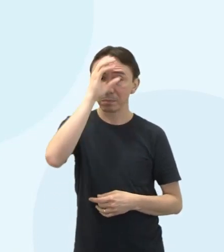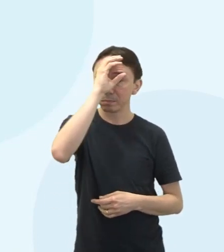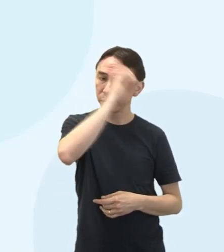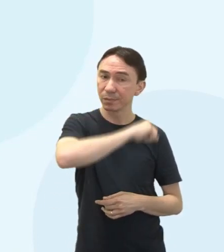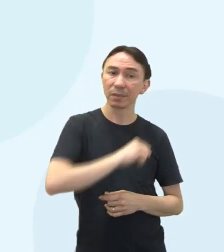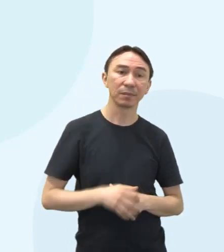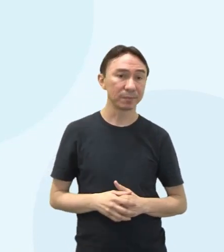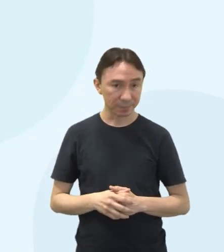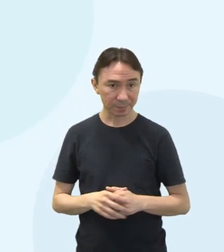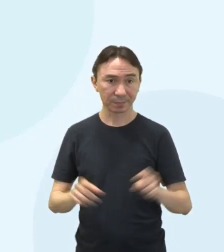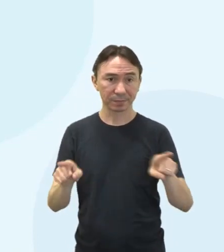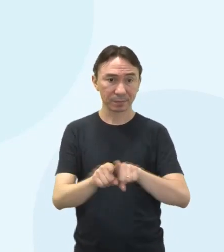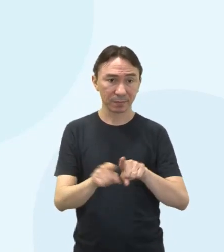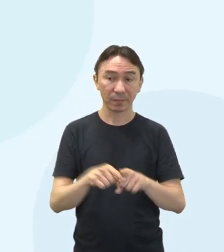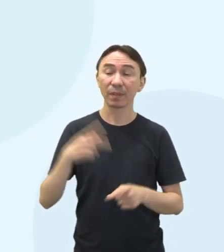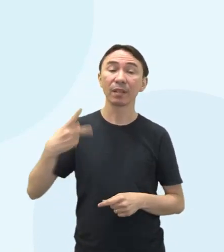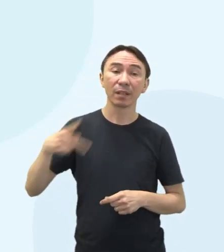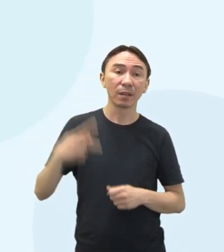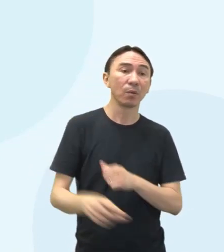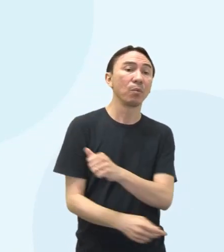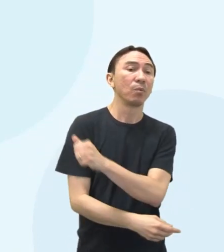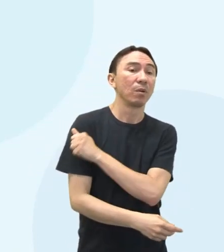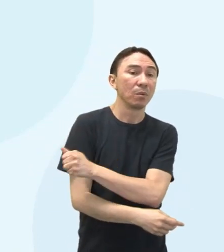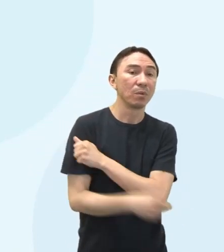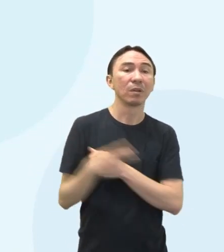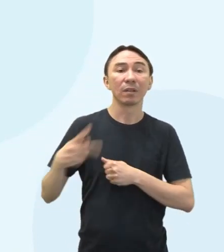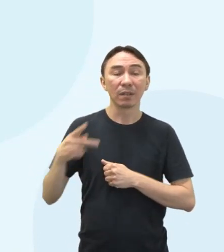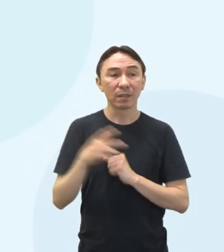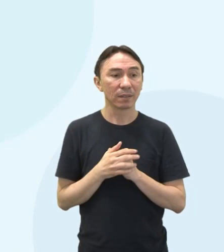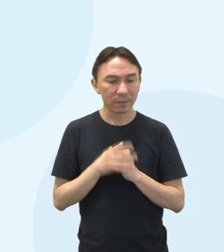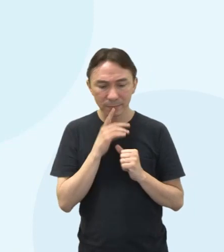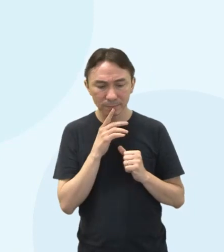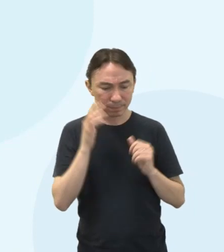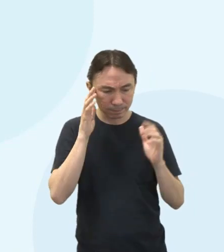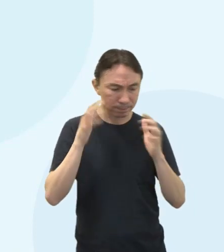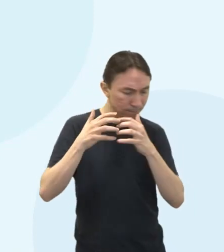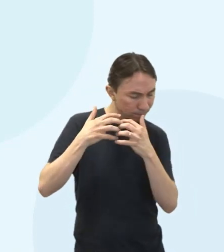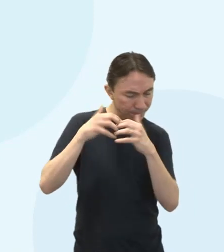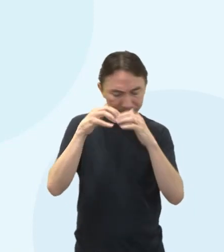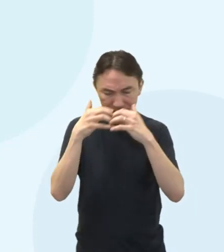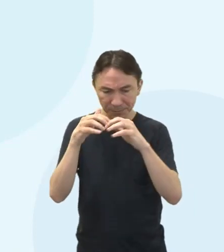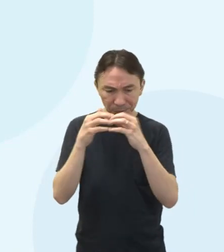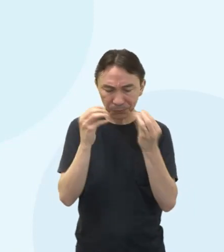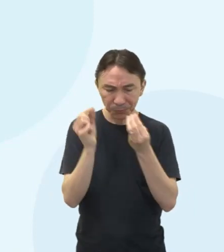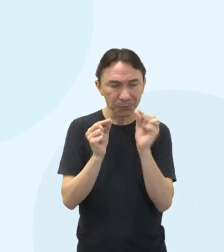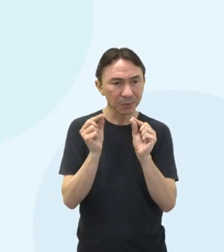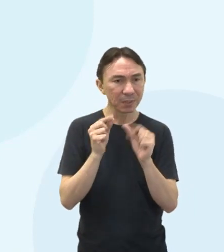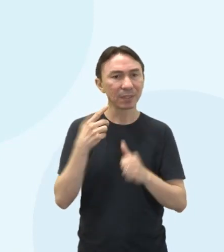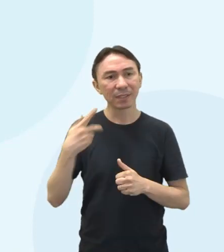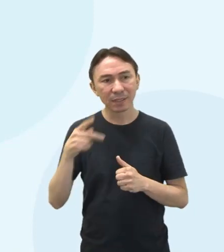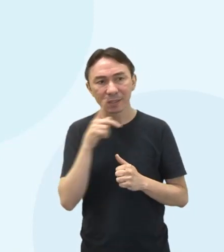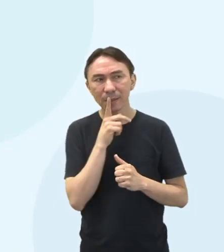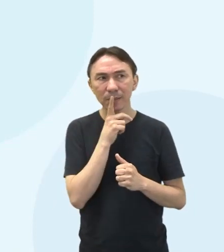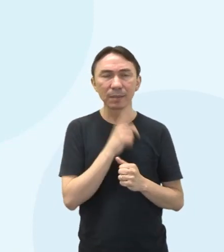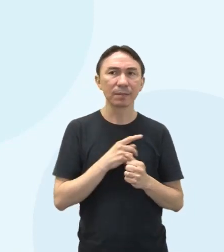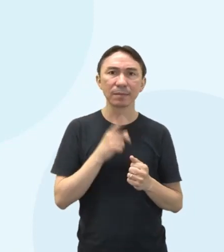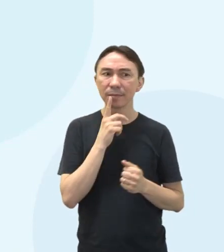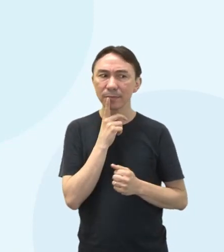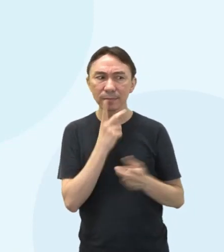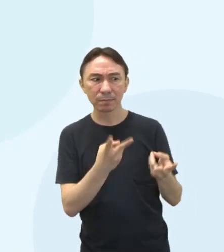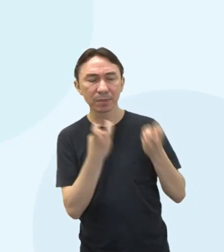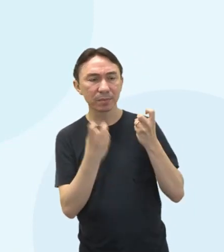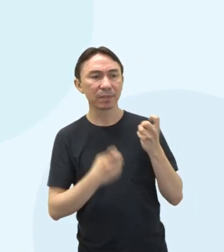acompanhar o raciocínio do Estudante Pois é observar se está acrescentando o diminuindo a importante